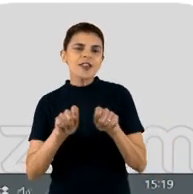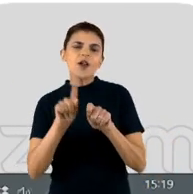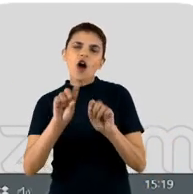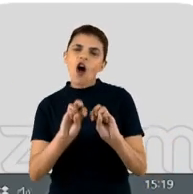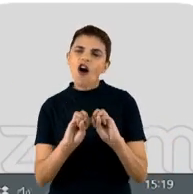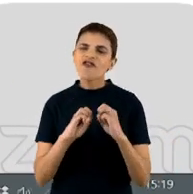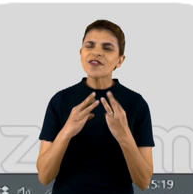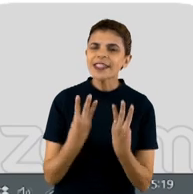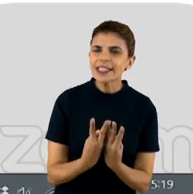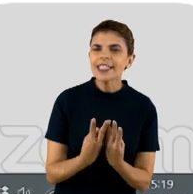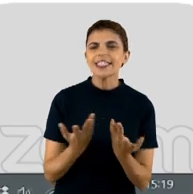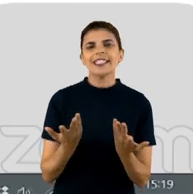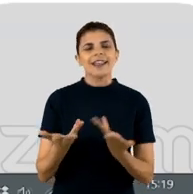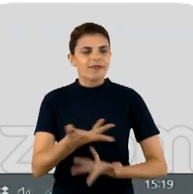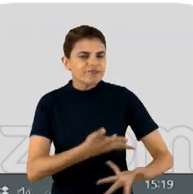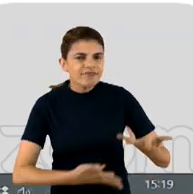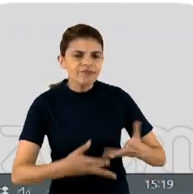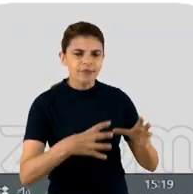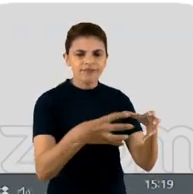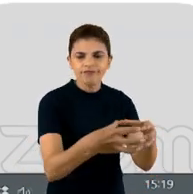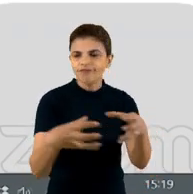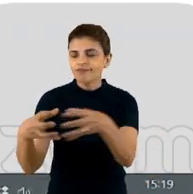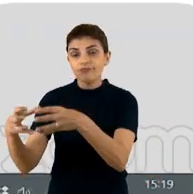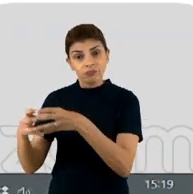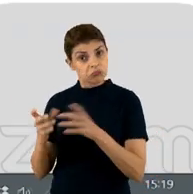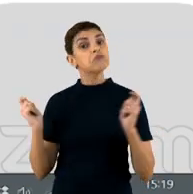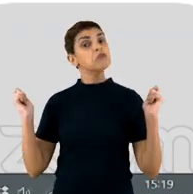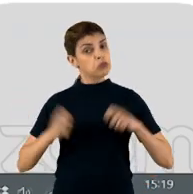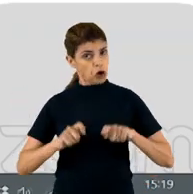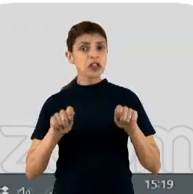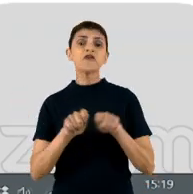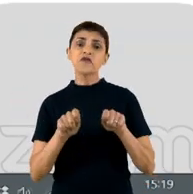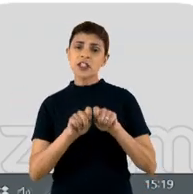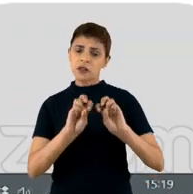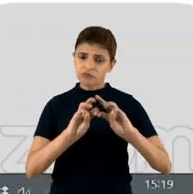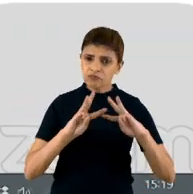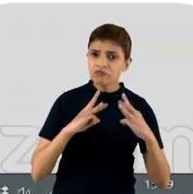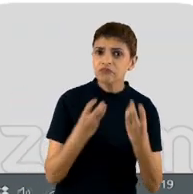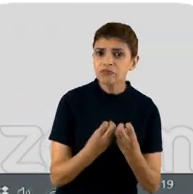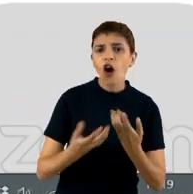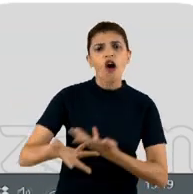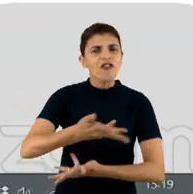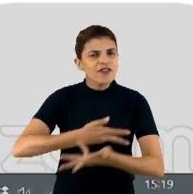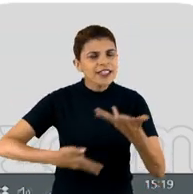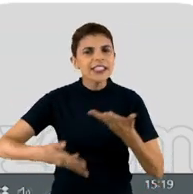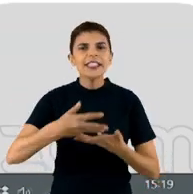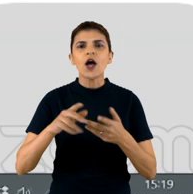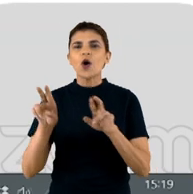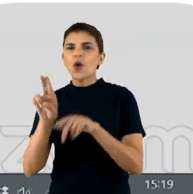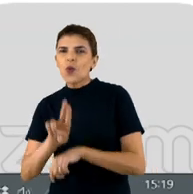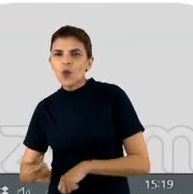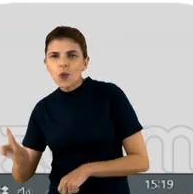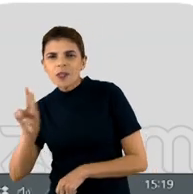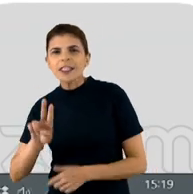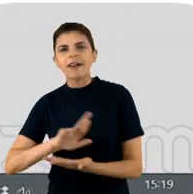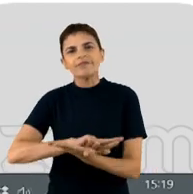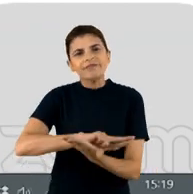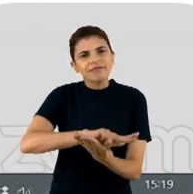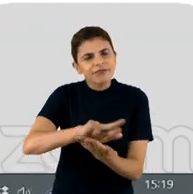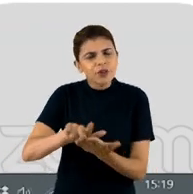uma espécie de oficina, já que esse tipo de aula permite que a gente faça atividades usando um computador.